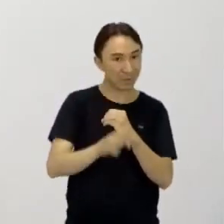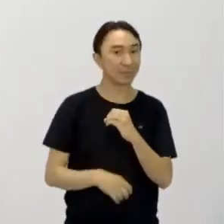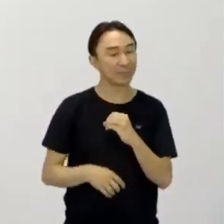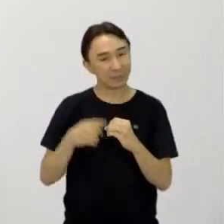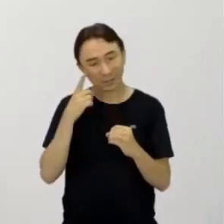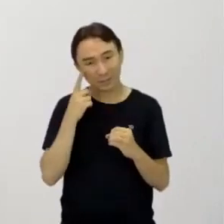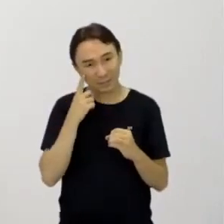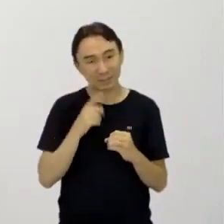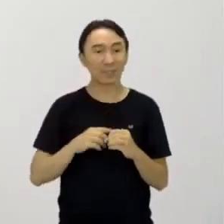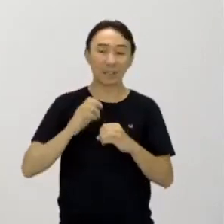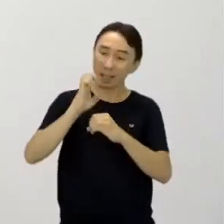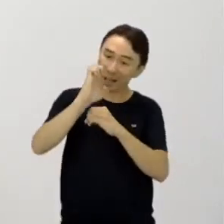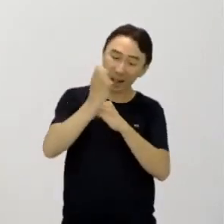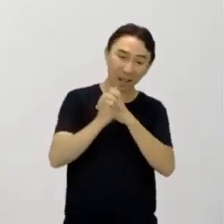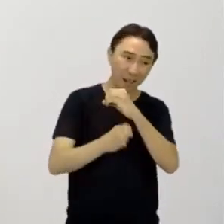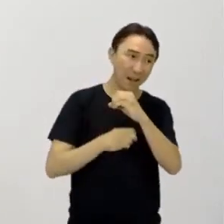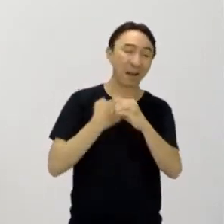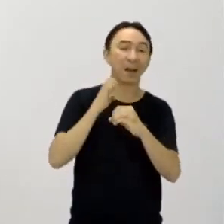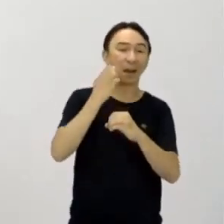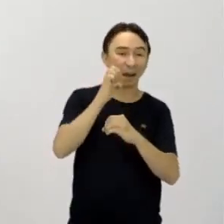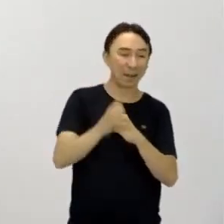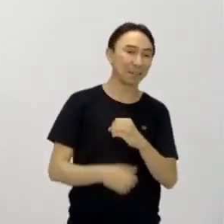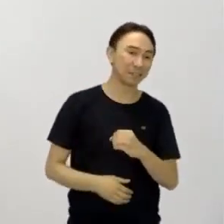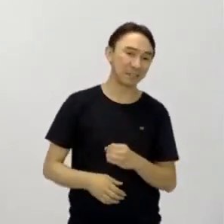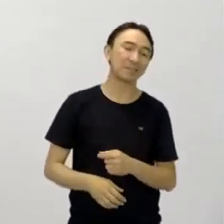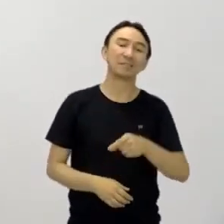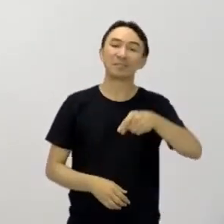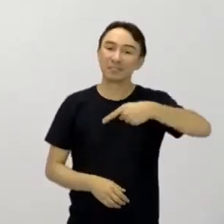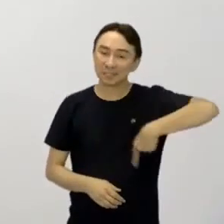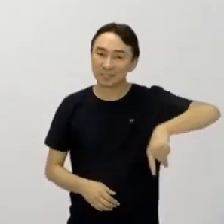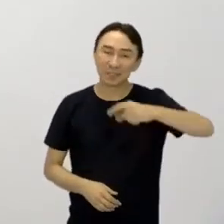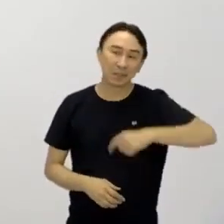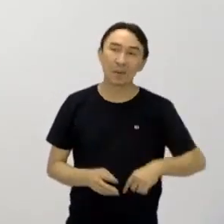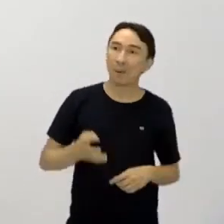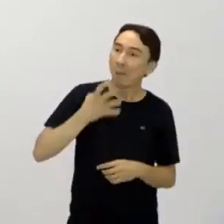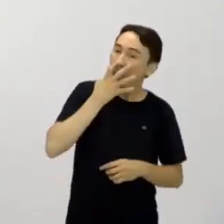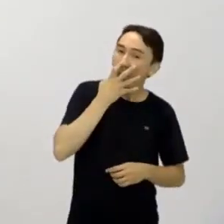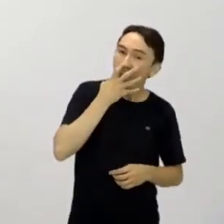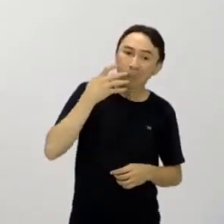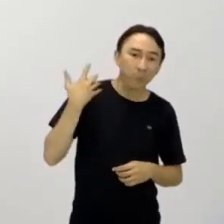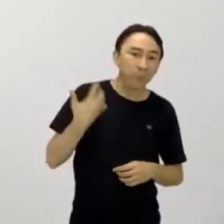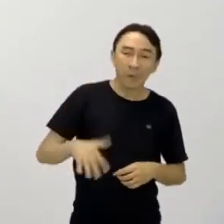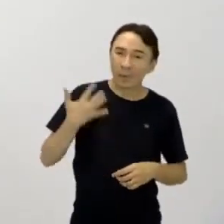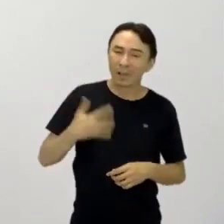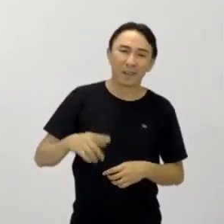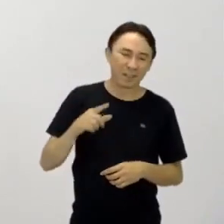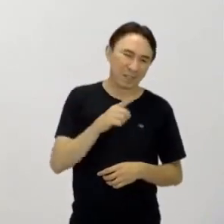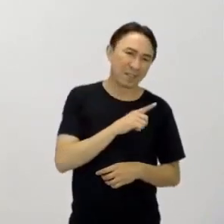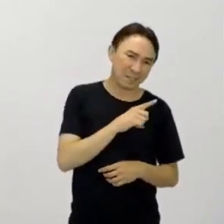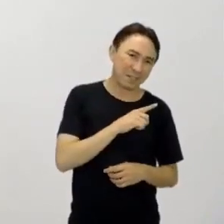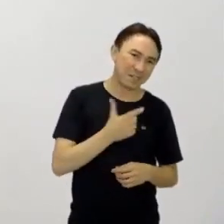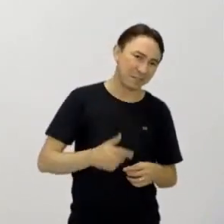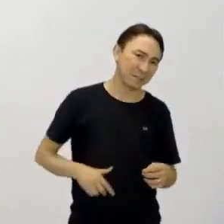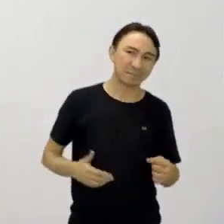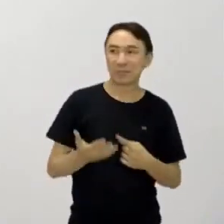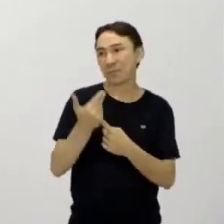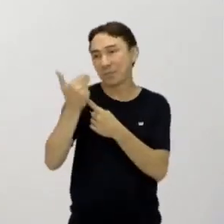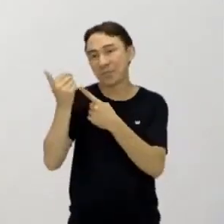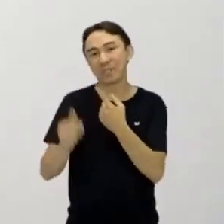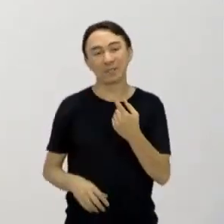elétrons. Esses elétrons maravilhosos que nos trazem adventos da tecnologia da eletricidade,